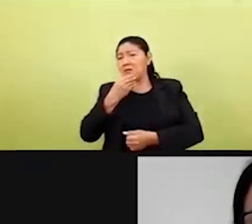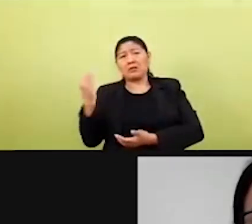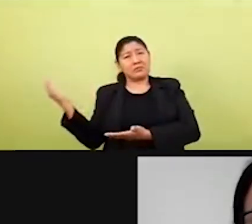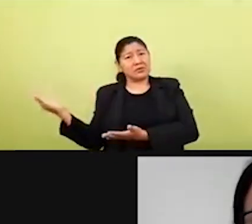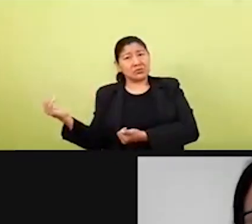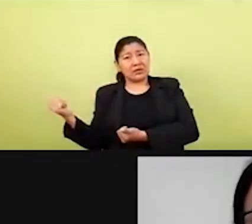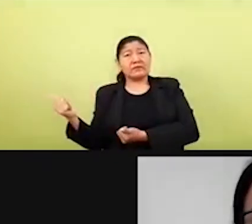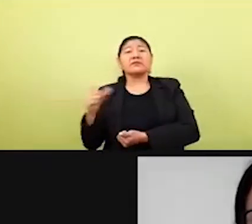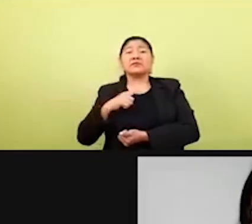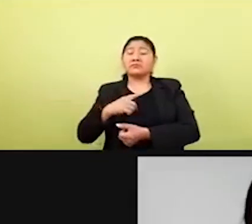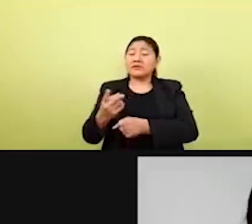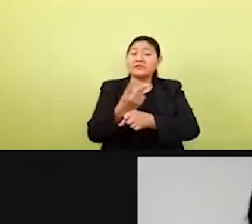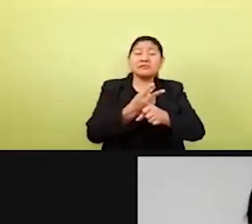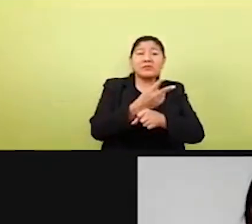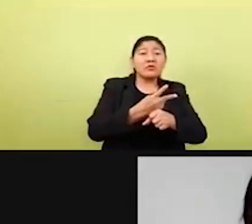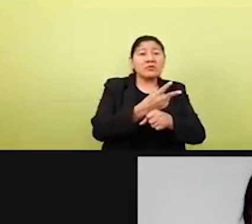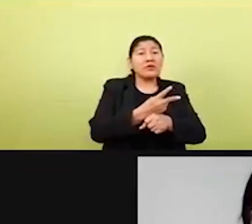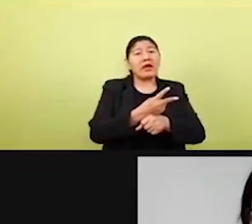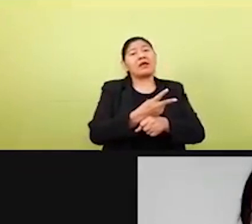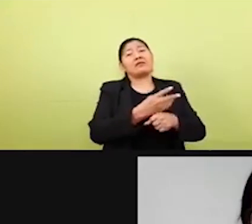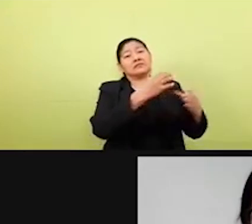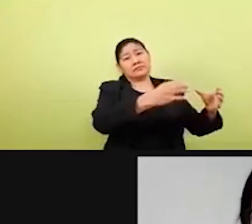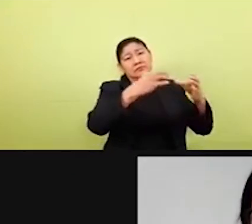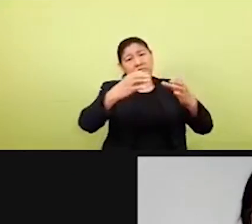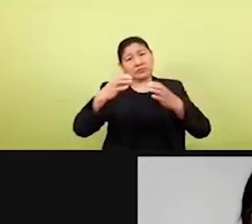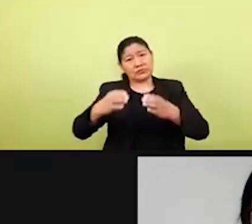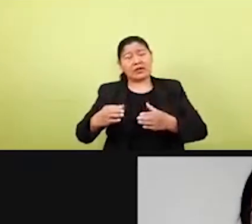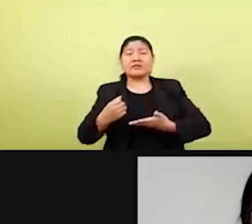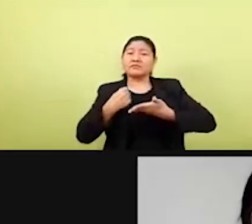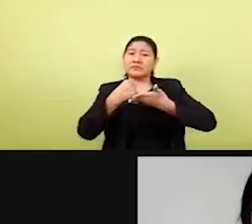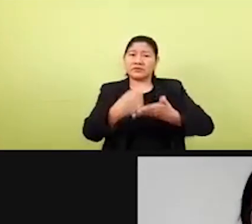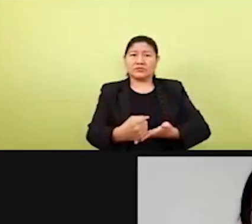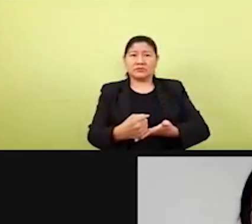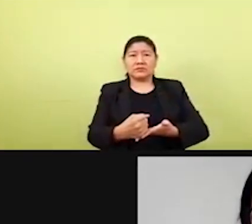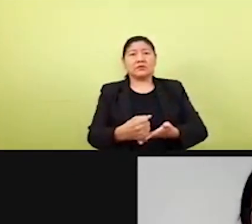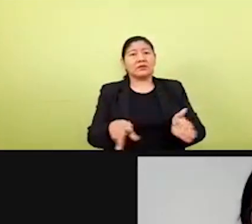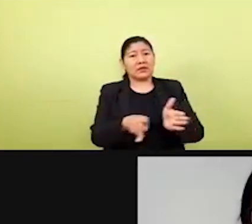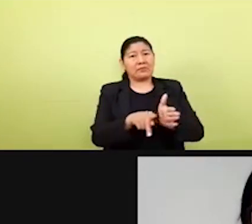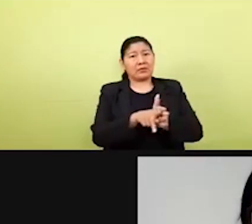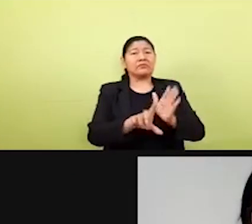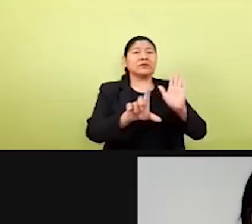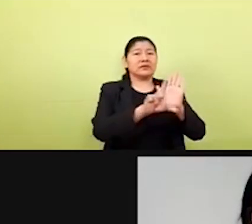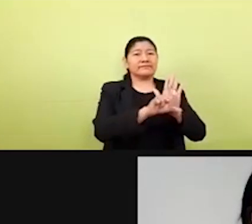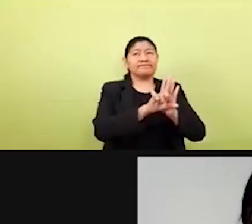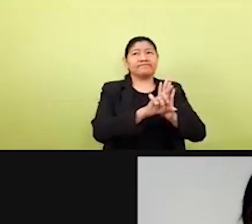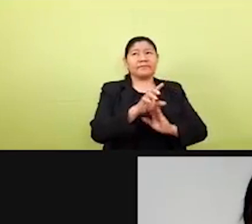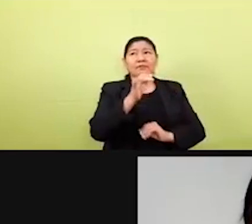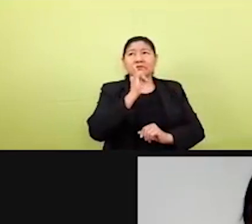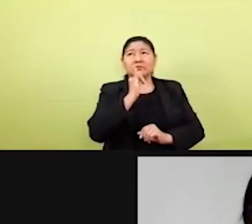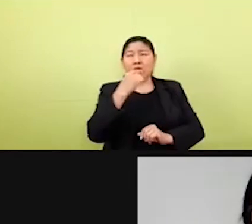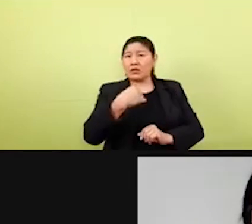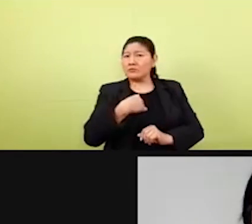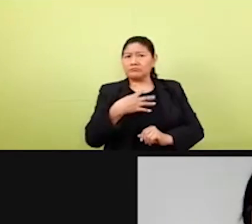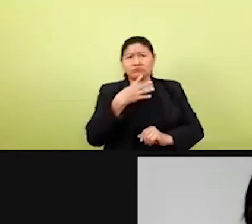preventivos, né, e que seriam de mudança mesmo de paradigma social. Mas eu desconheço que tenha algum